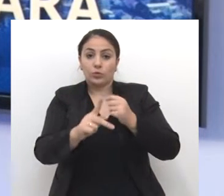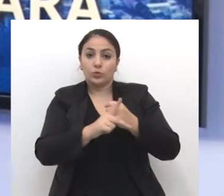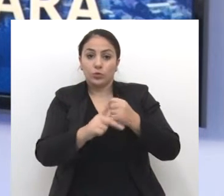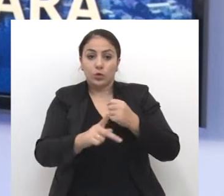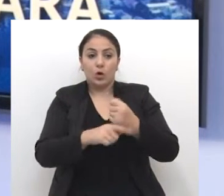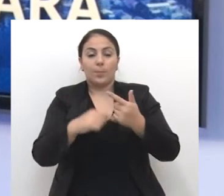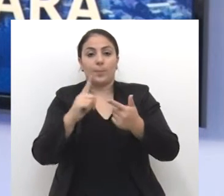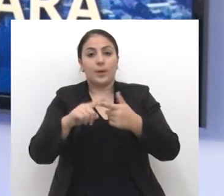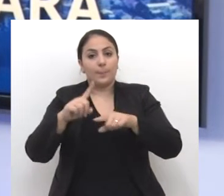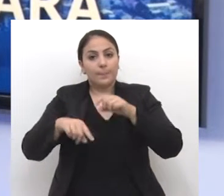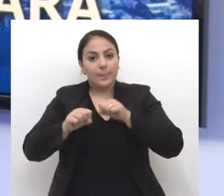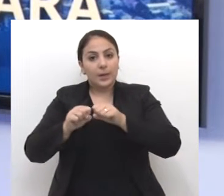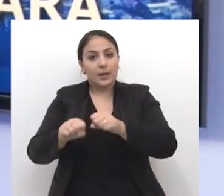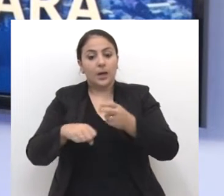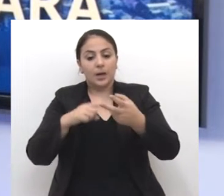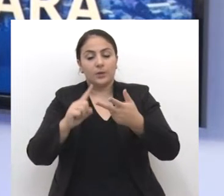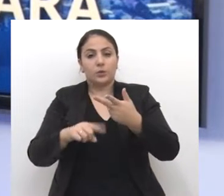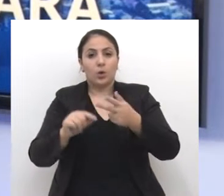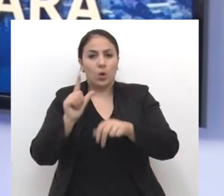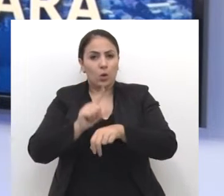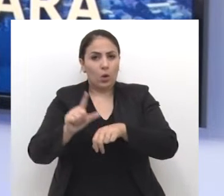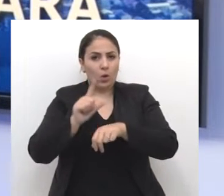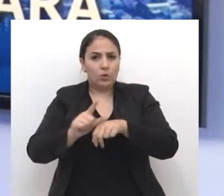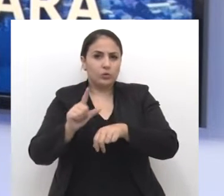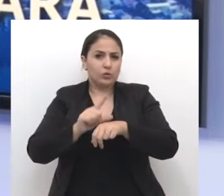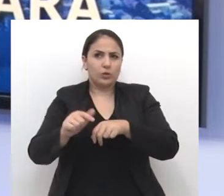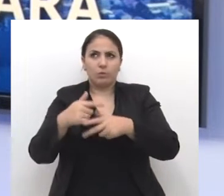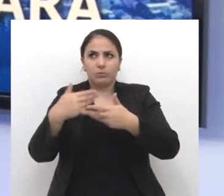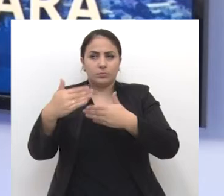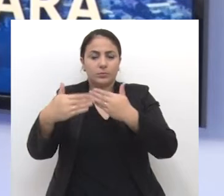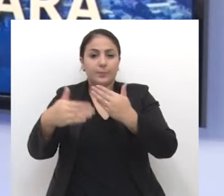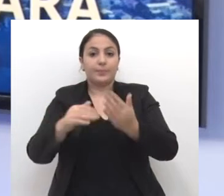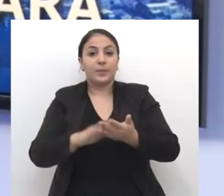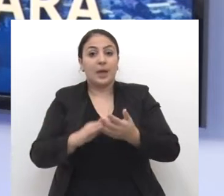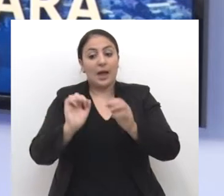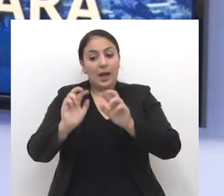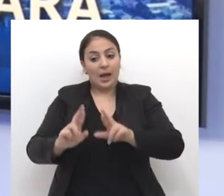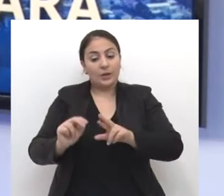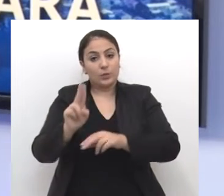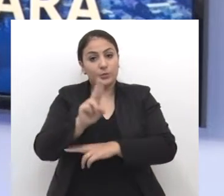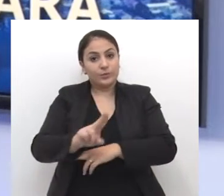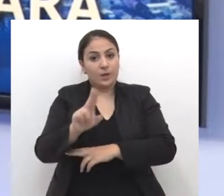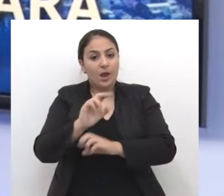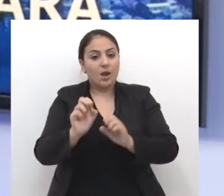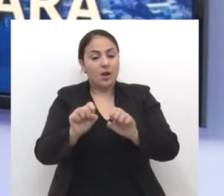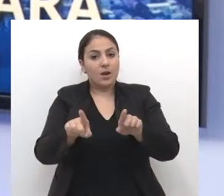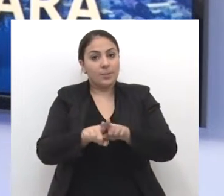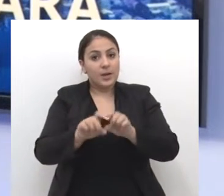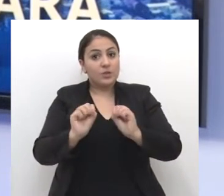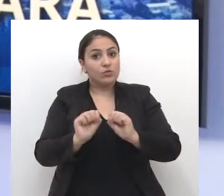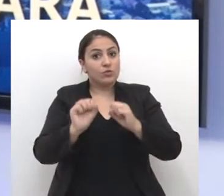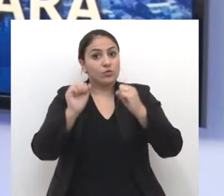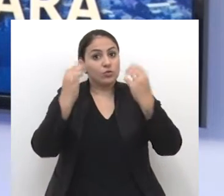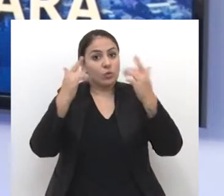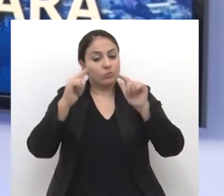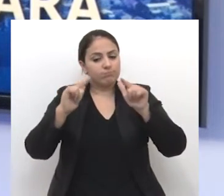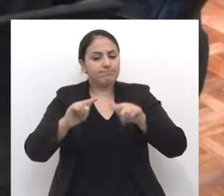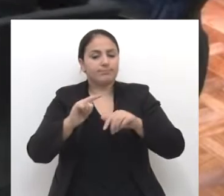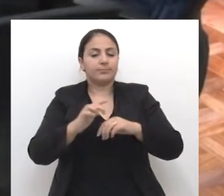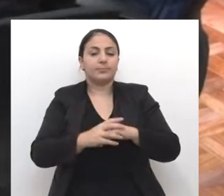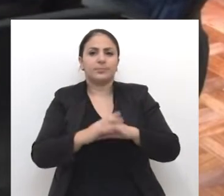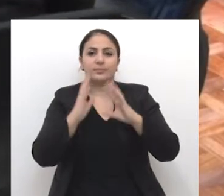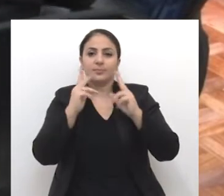como shoppings, hipermercados, lojas de departamentos, campos universitários, shows e